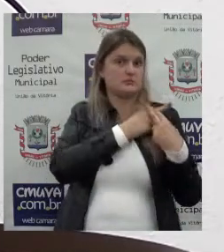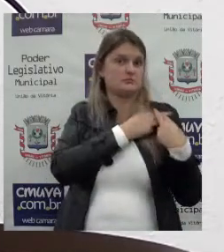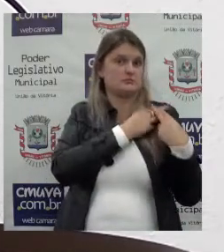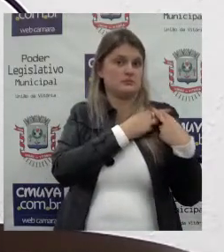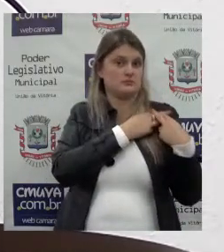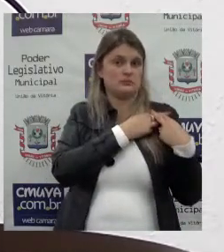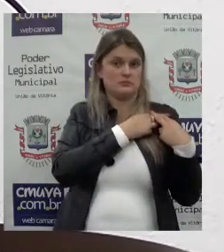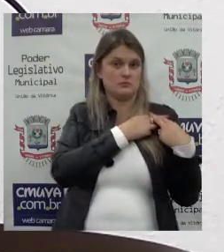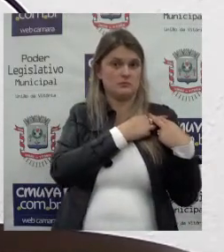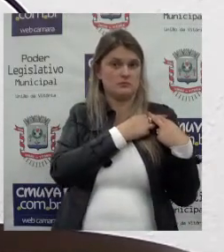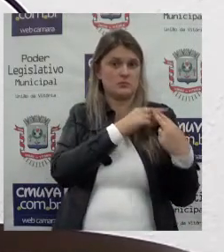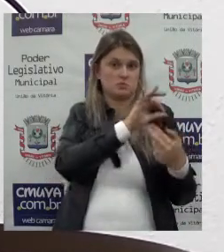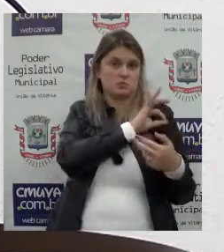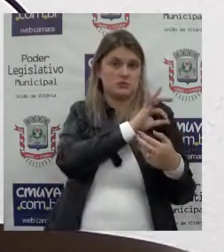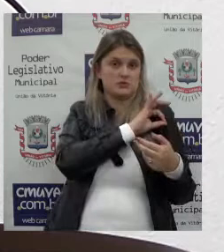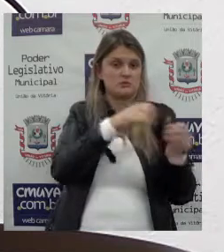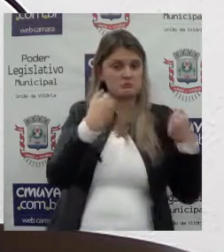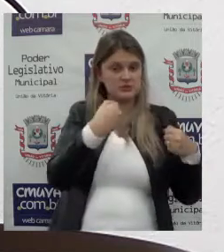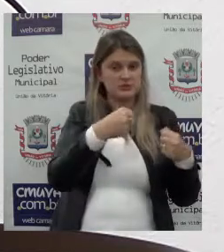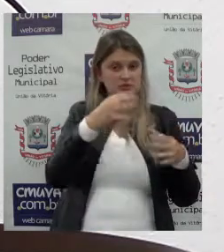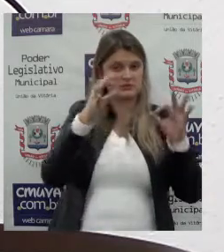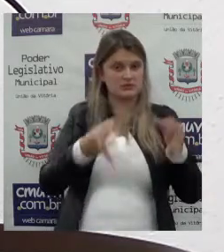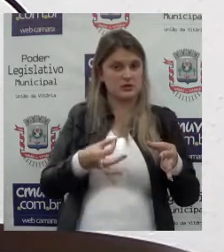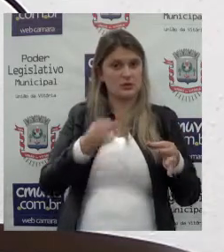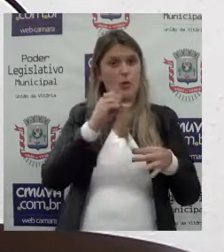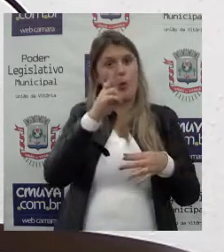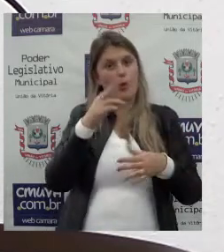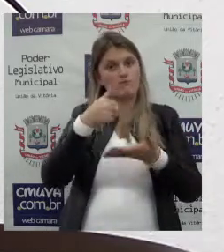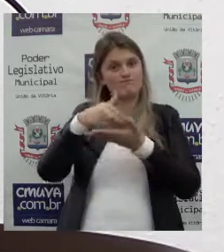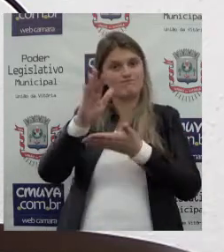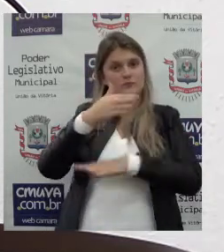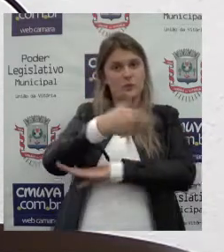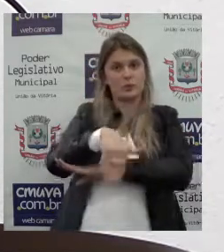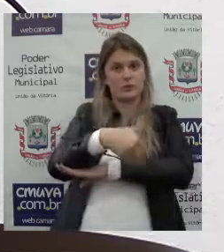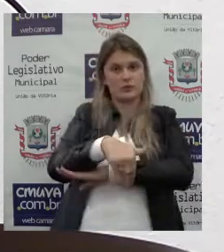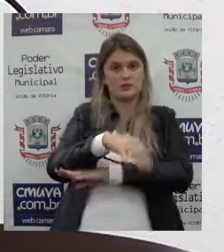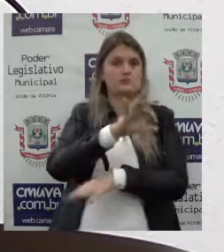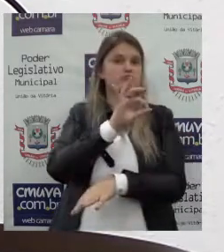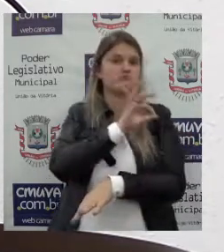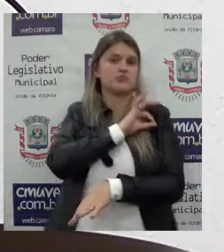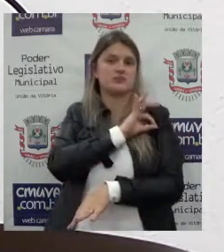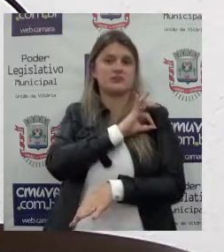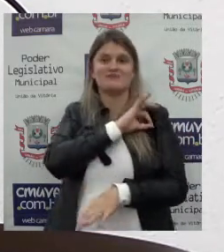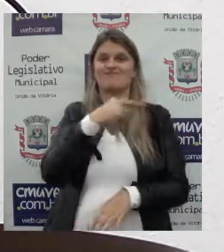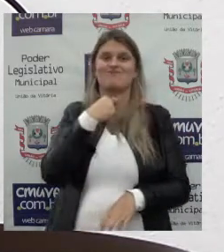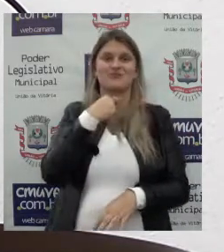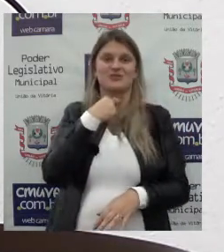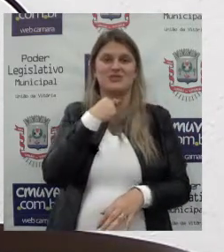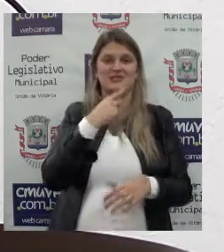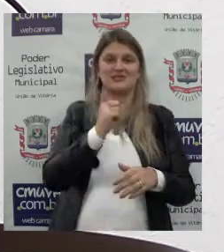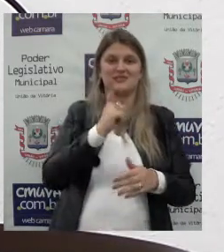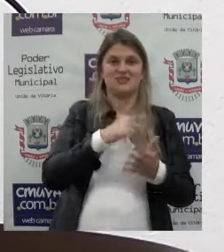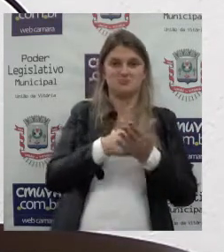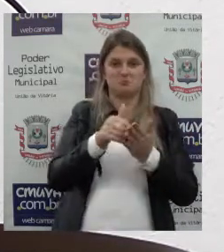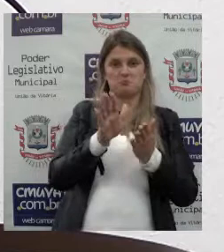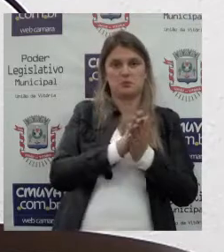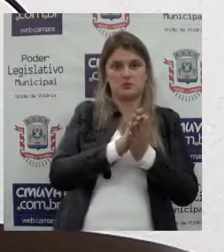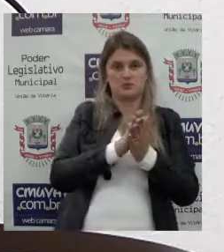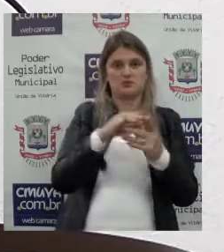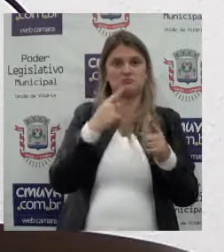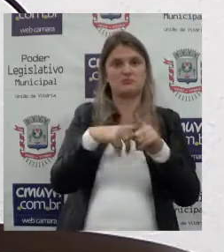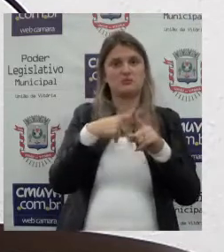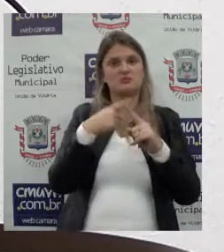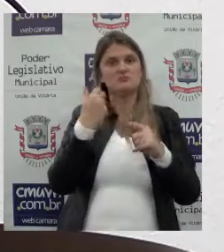isso é responsabilidade, inclusive com penas o nosso policial, no caso, de ir para a rua. O policial não pode deixar de aplicar uma